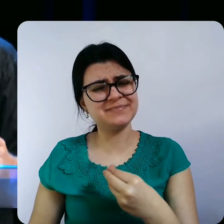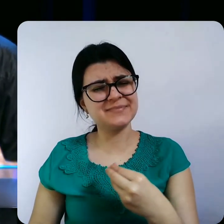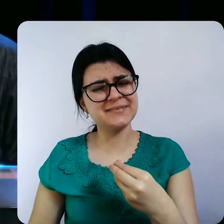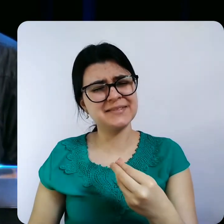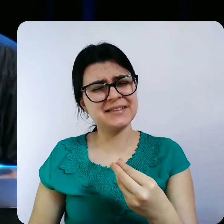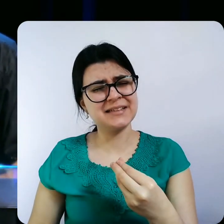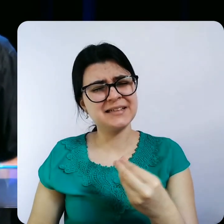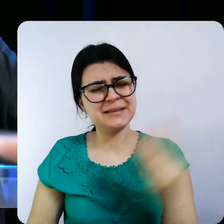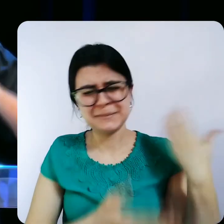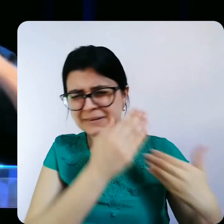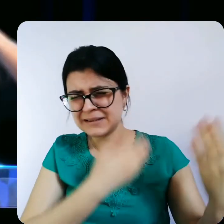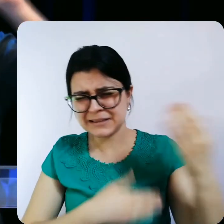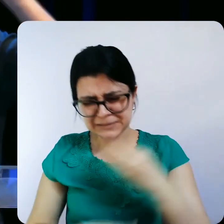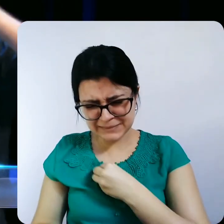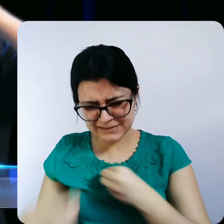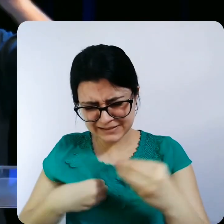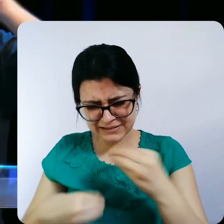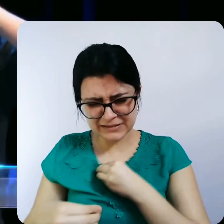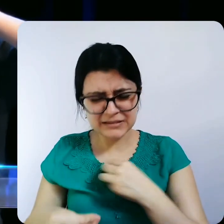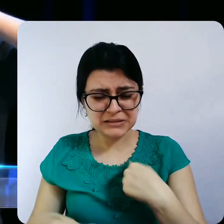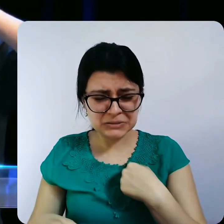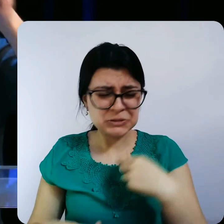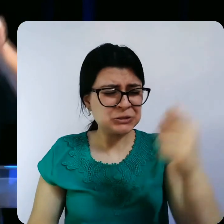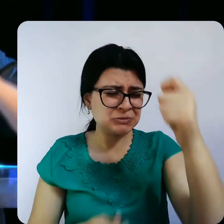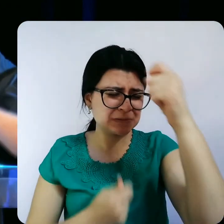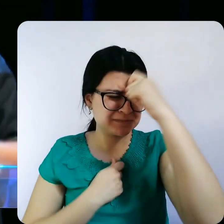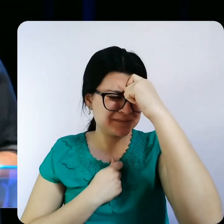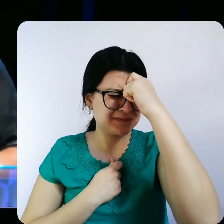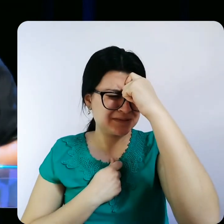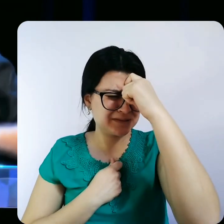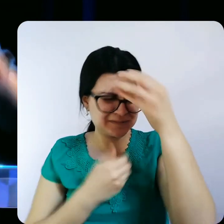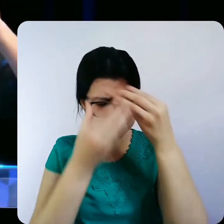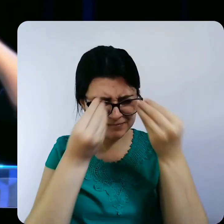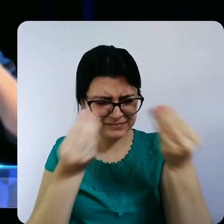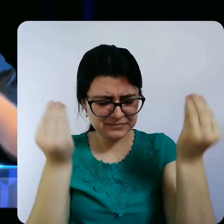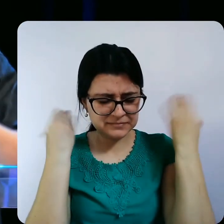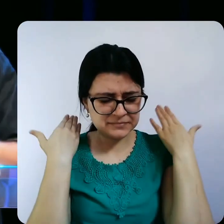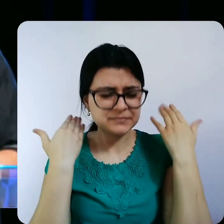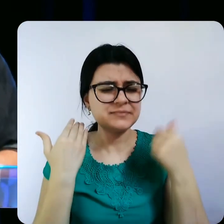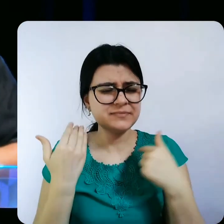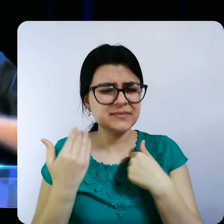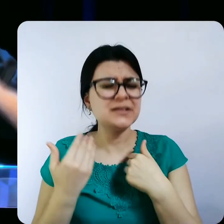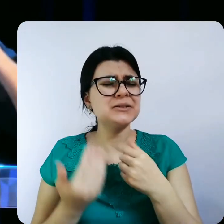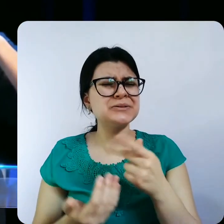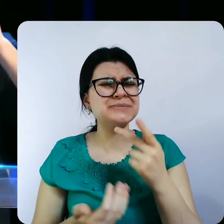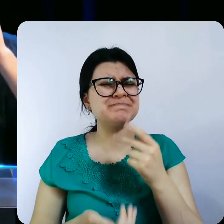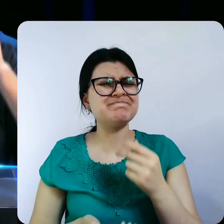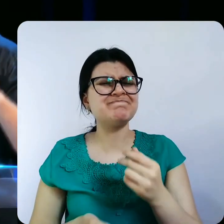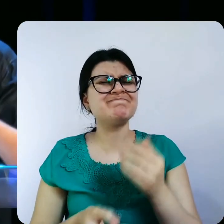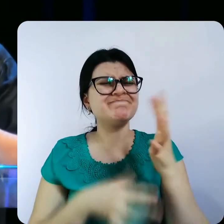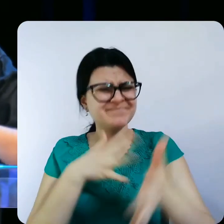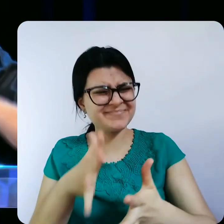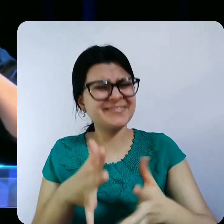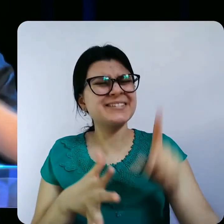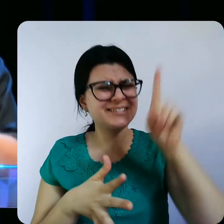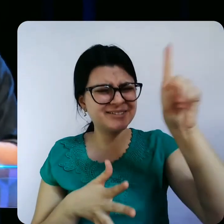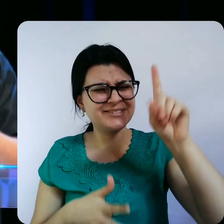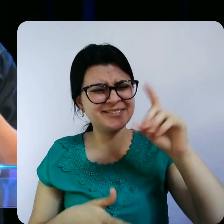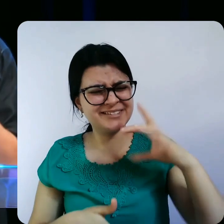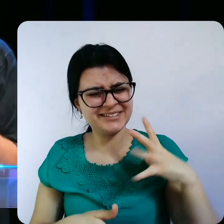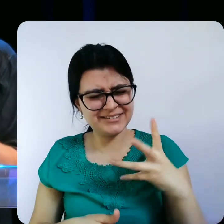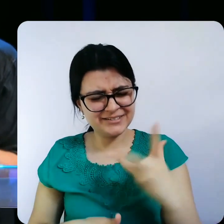meus pecados. Eu declaro que o Senhor é o meu Salvador. Eu creio no Senhor. Venha ser o meu Pai, o